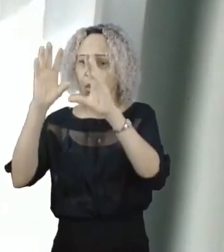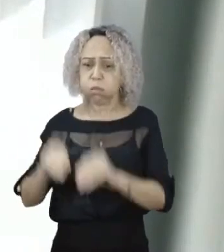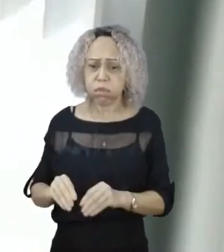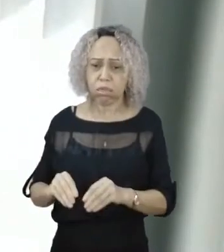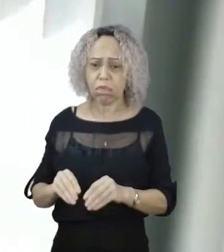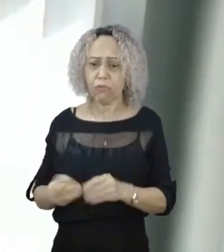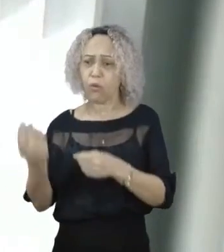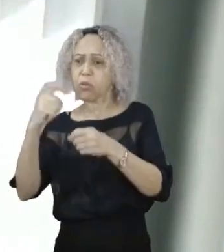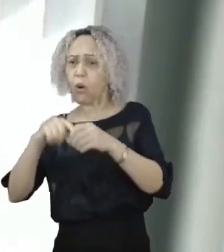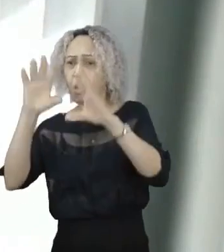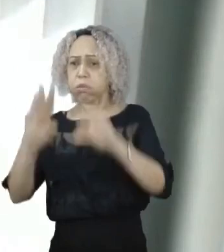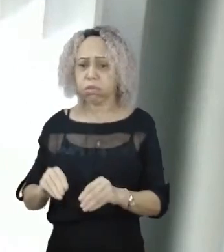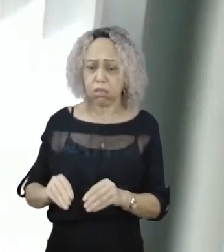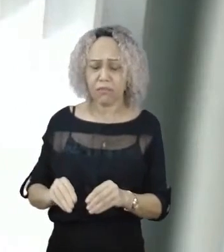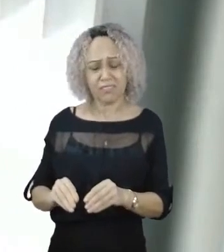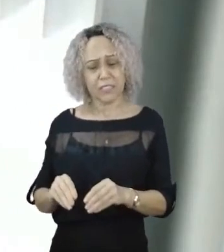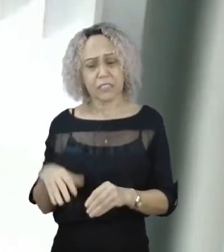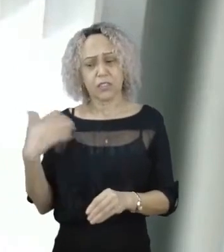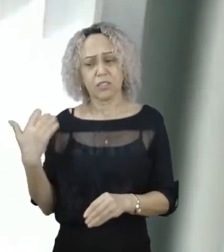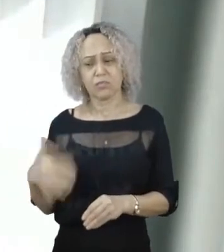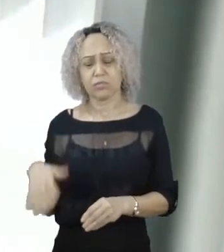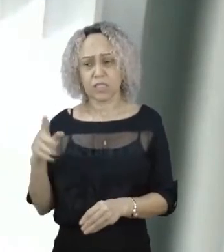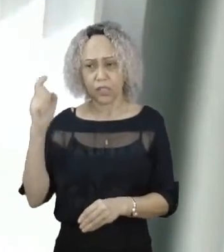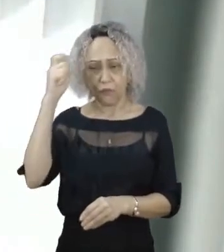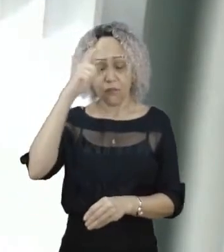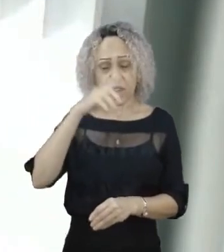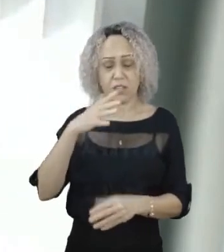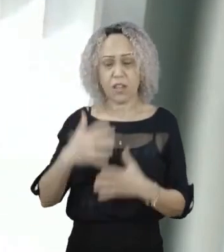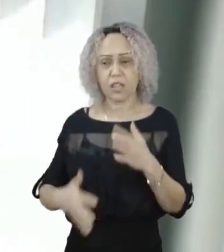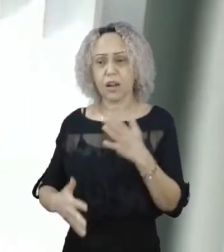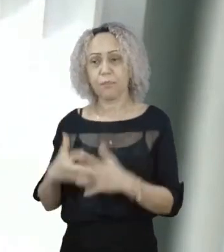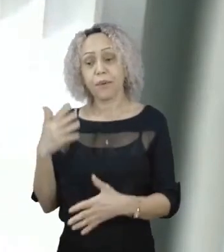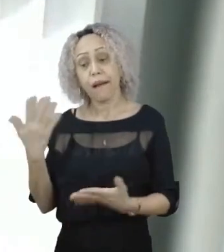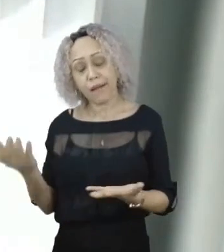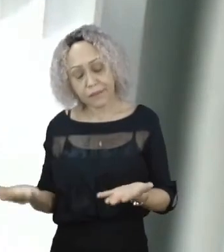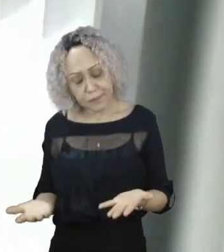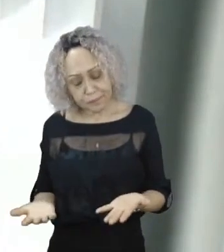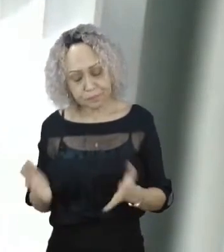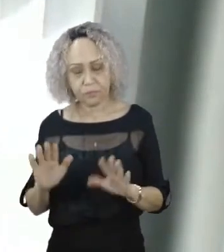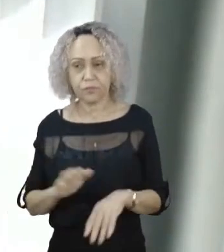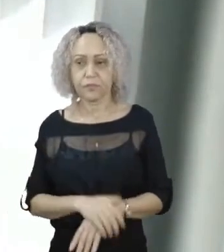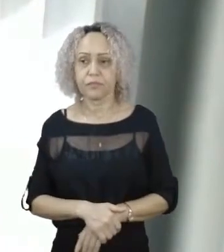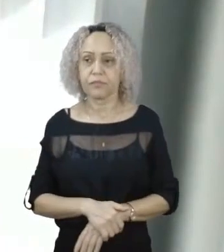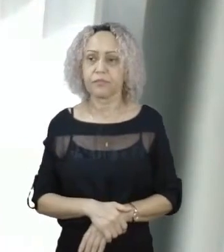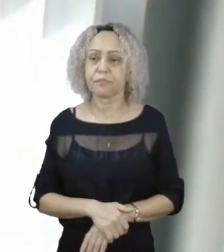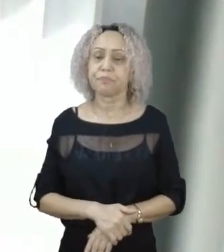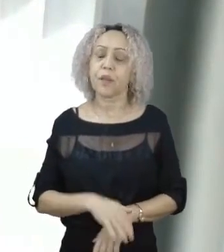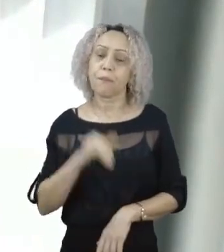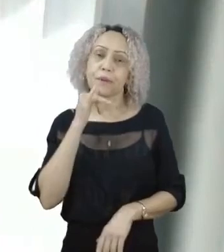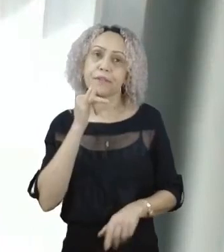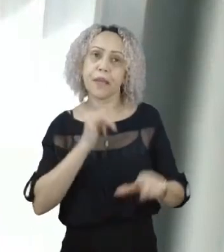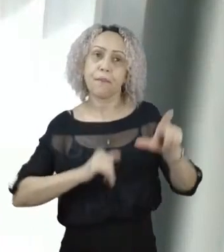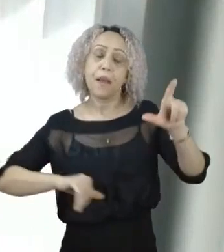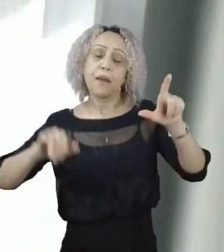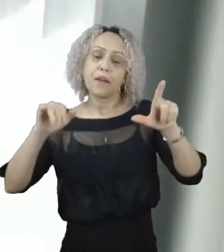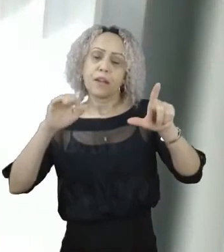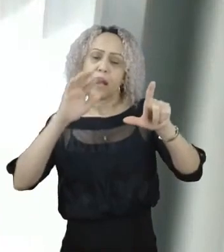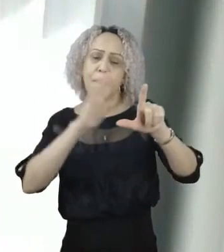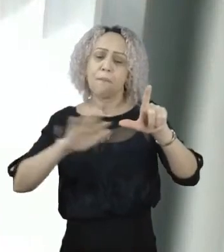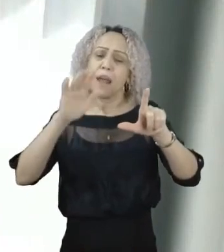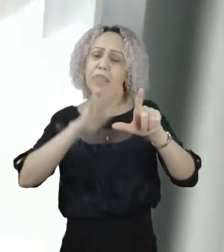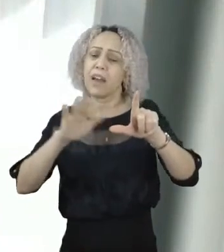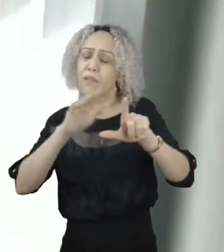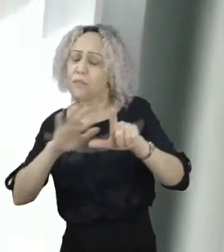regra, estão utilizando esse recurso. É planilha para preencher, são plataformas que tem que enviar